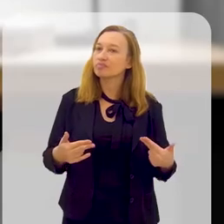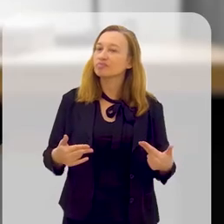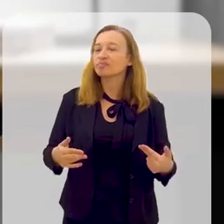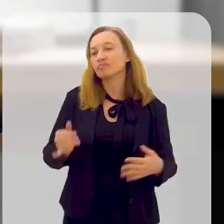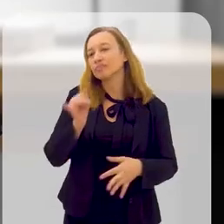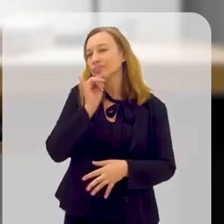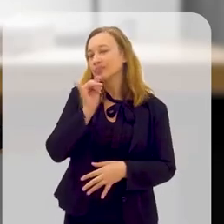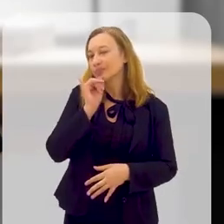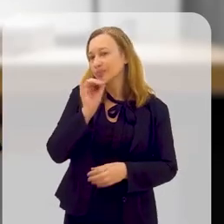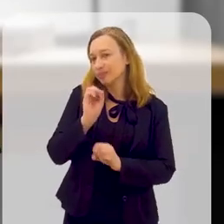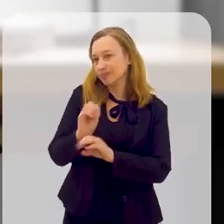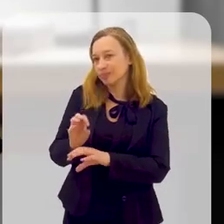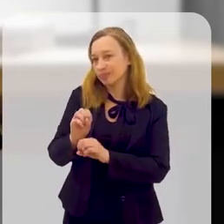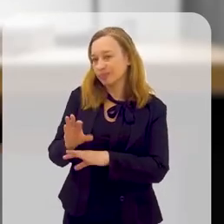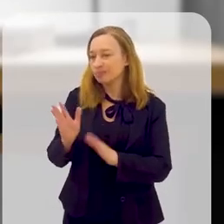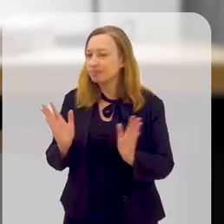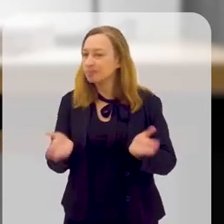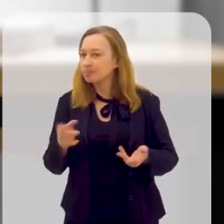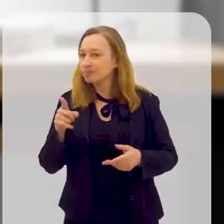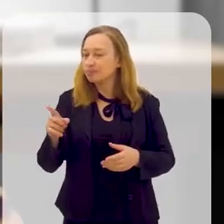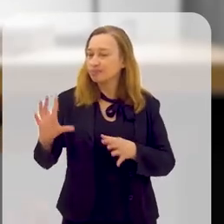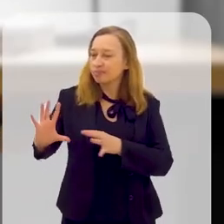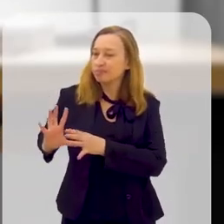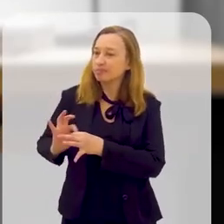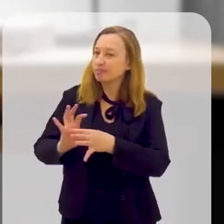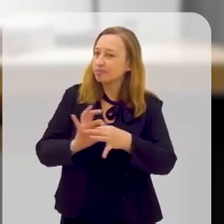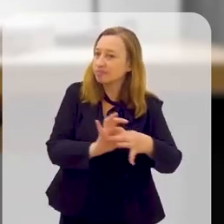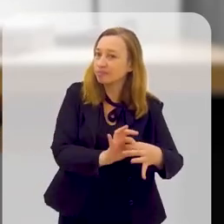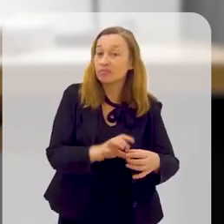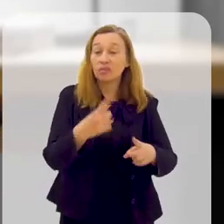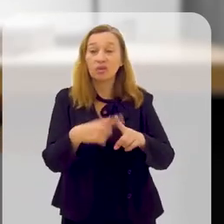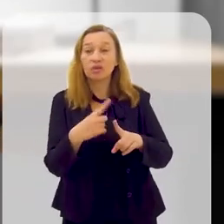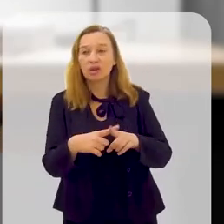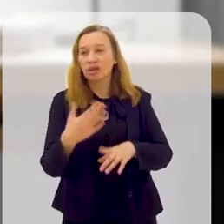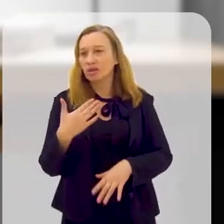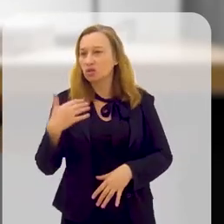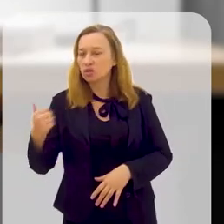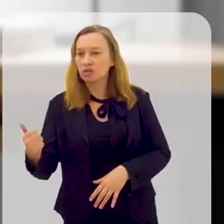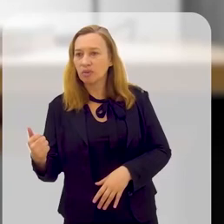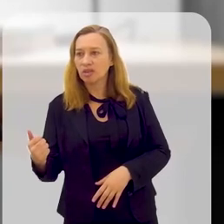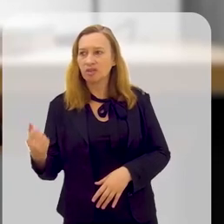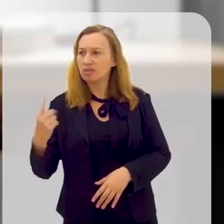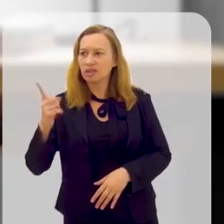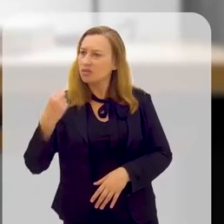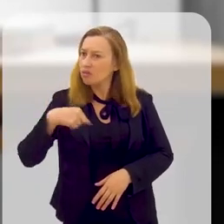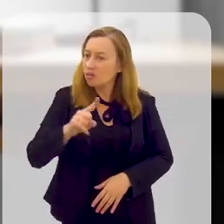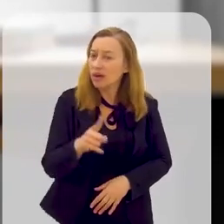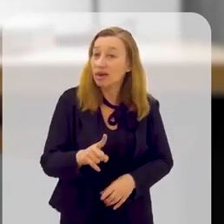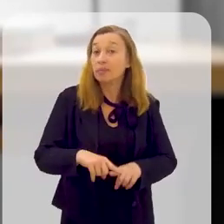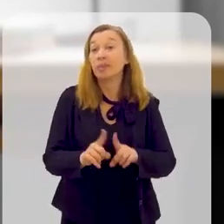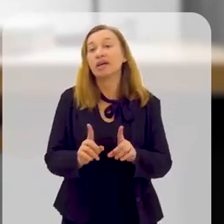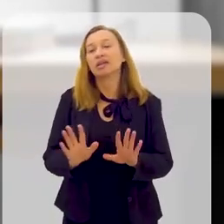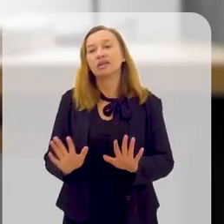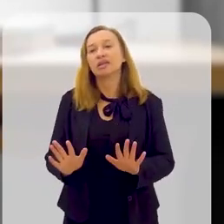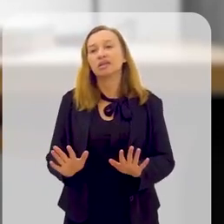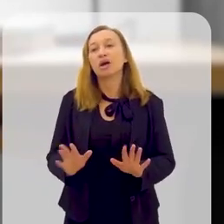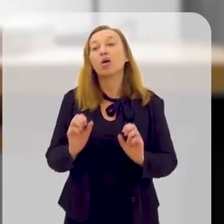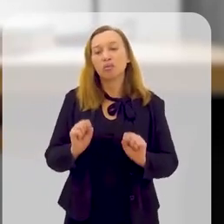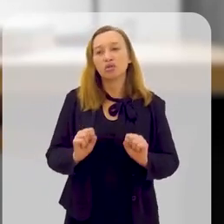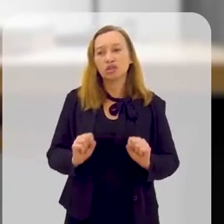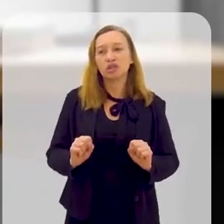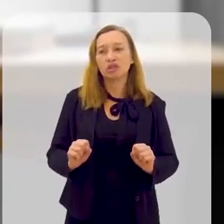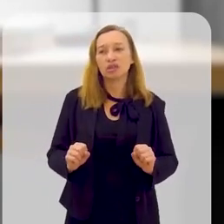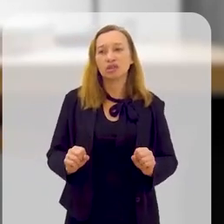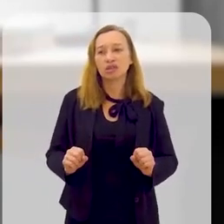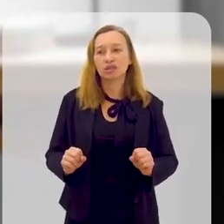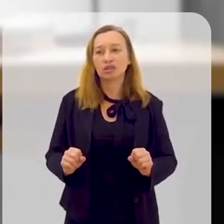coisas ou que te dava alguns exemplos para você hoje fazer essa conexão porque às vezes o chamado vem e você não vai então assim